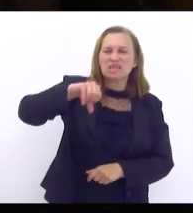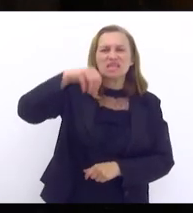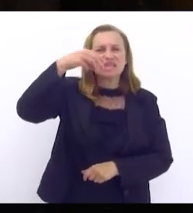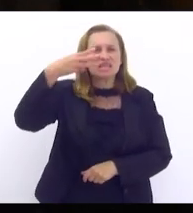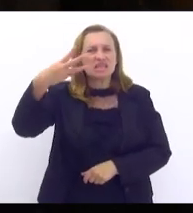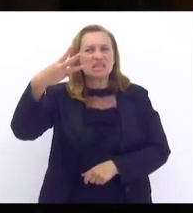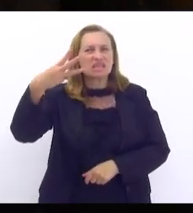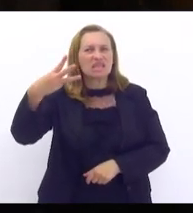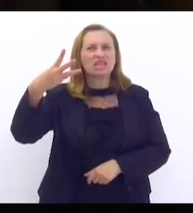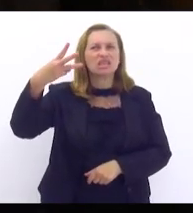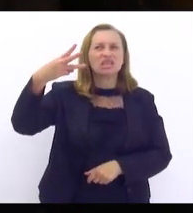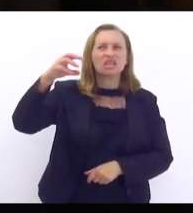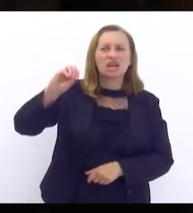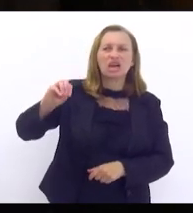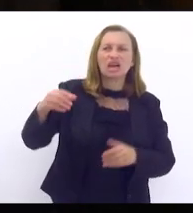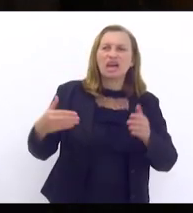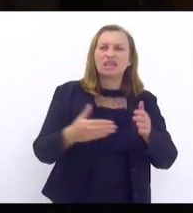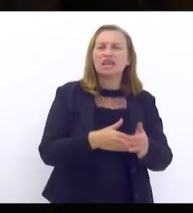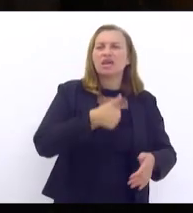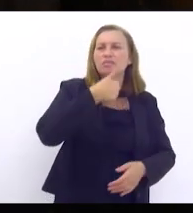1930 e